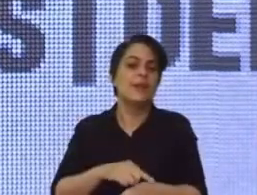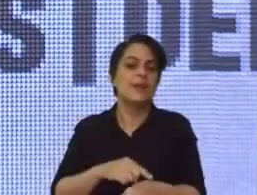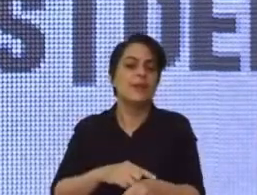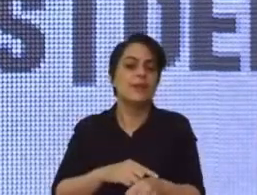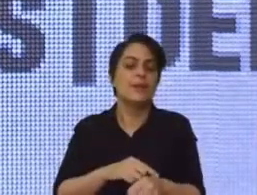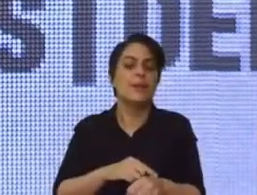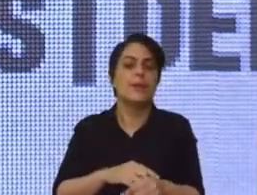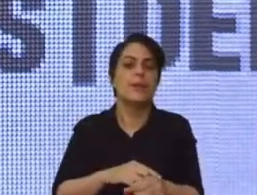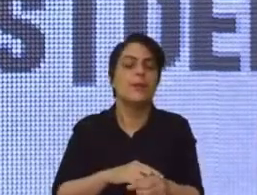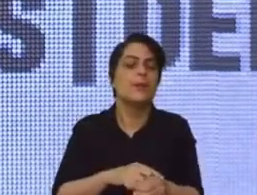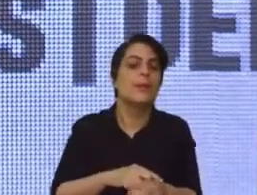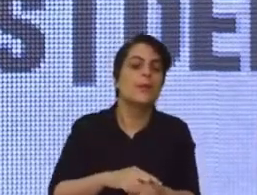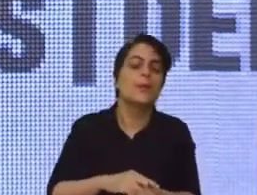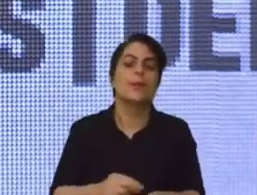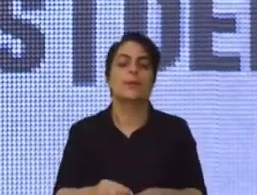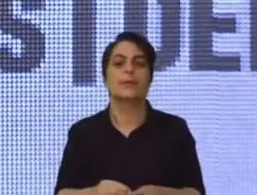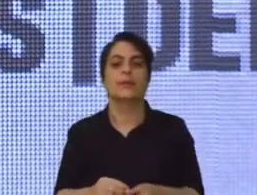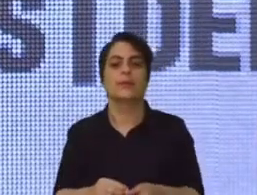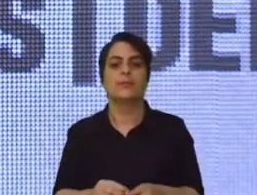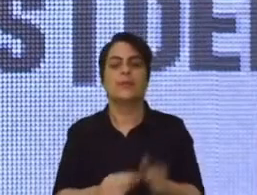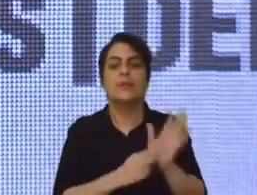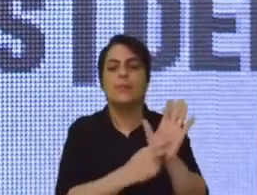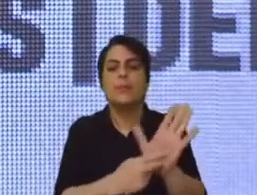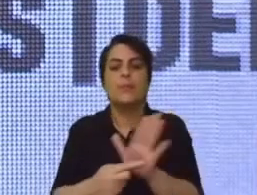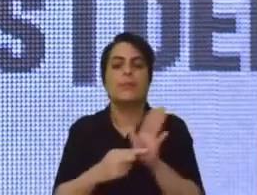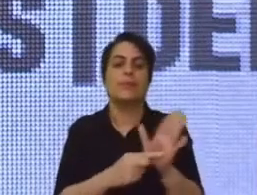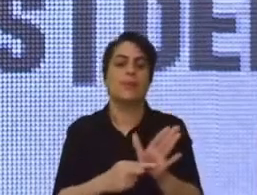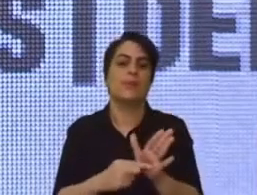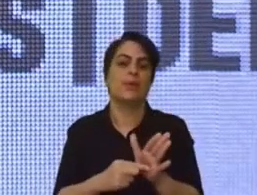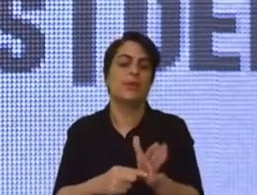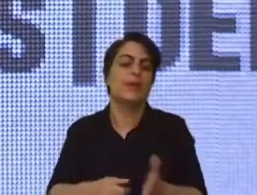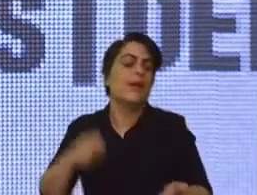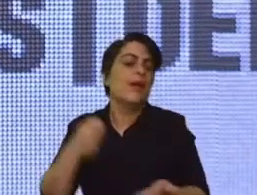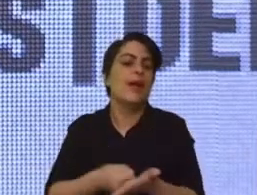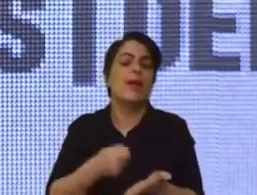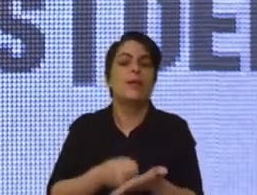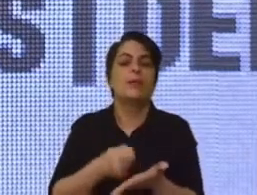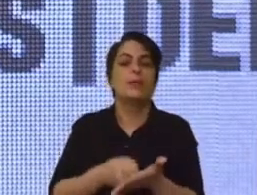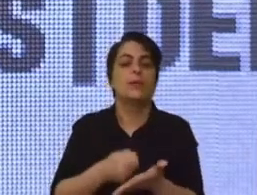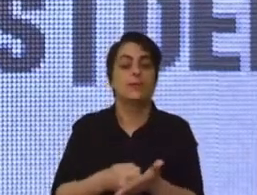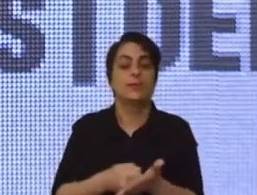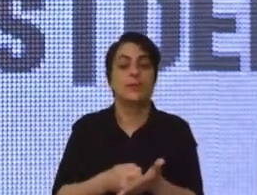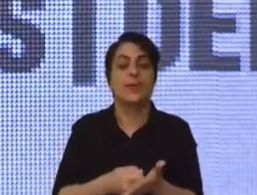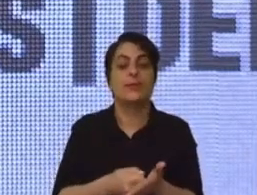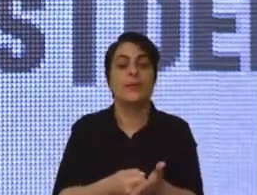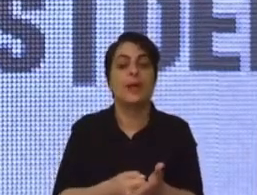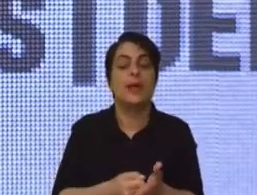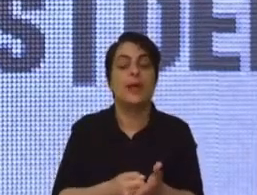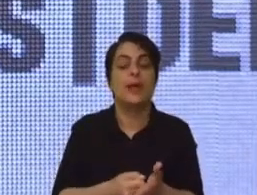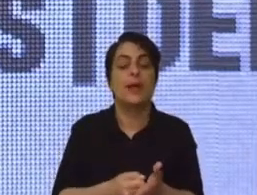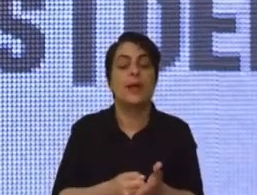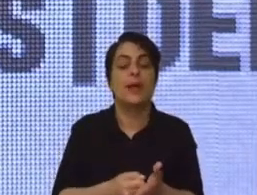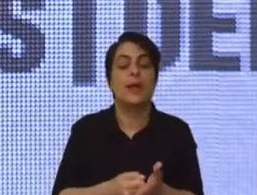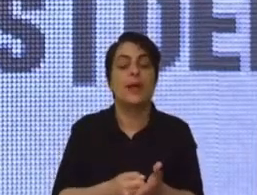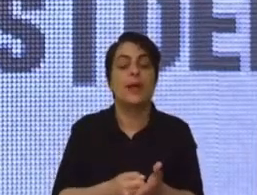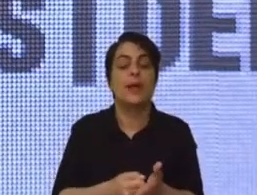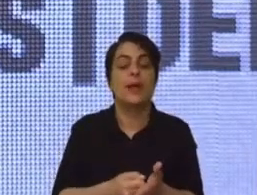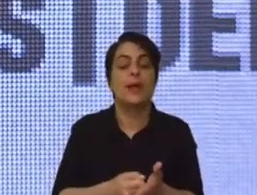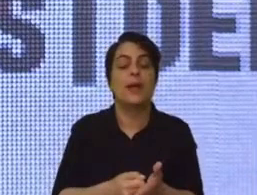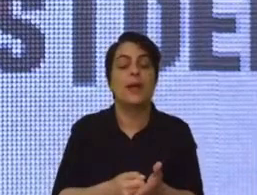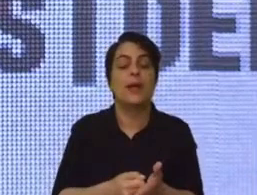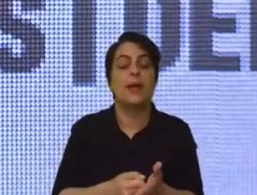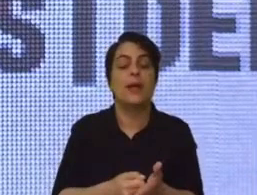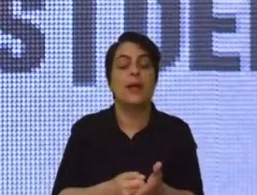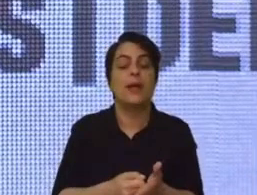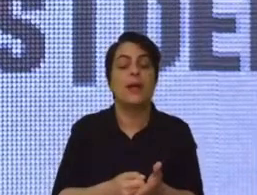vivemos. Uma conjuntura marcada pela alta da inflação, principalmente dos alimentos, transporte